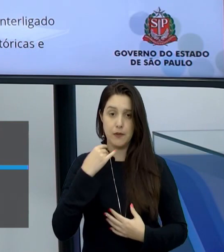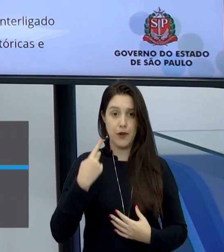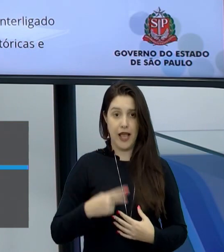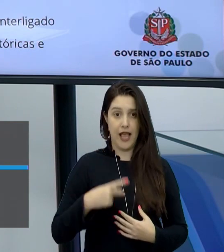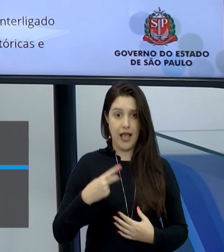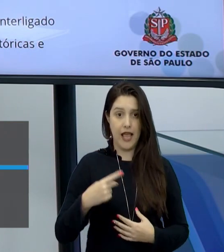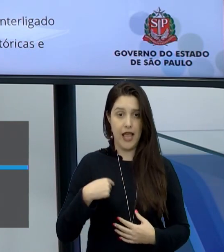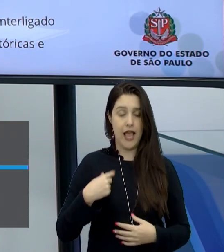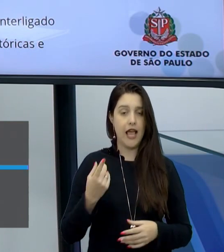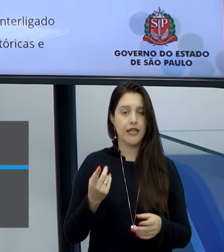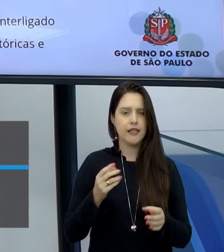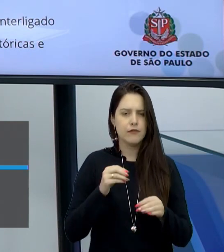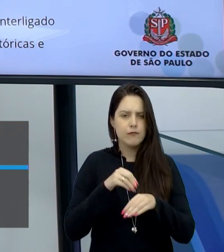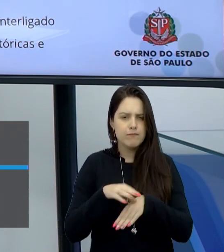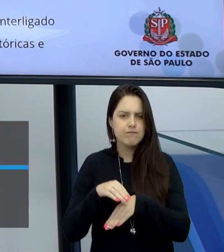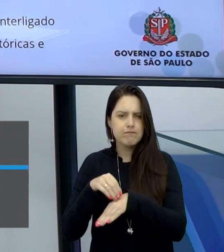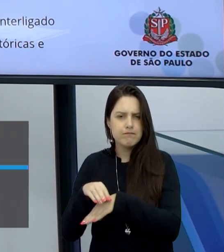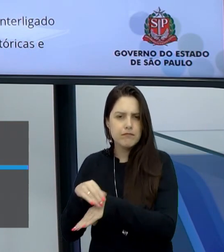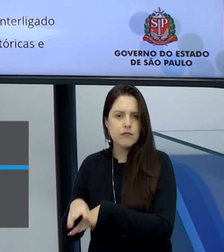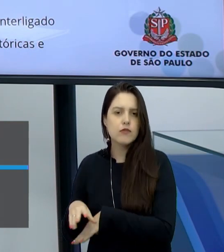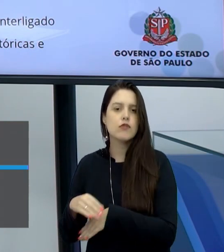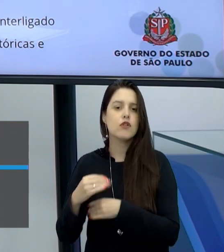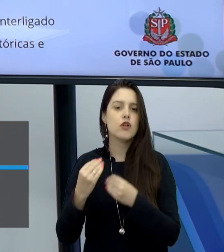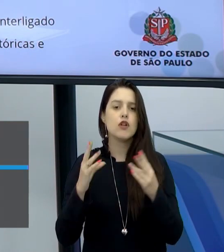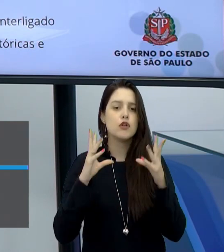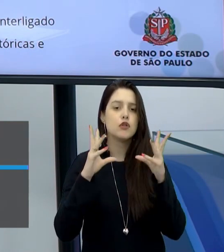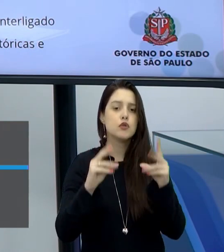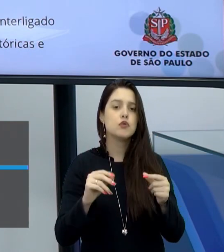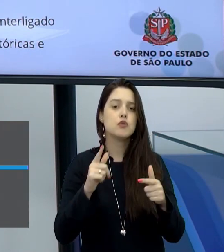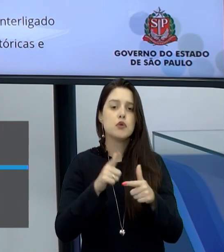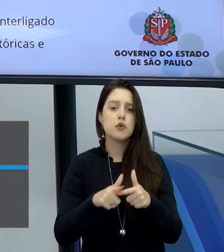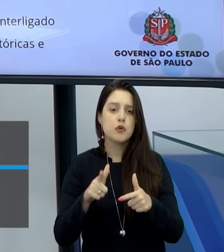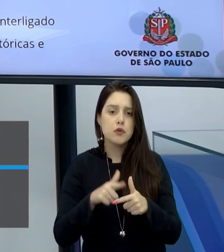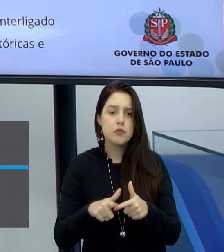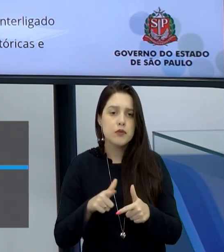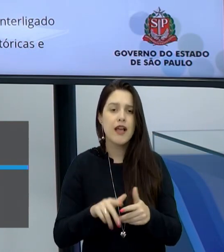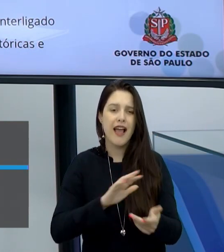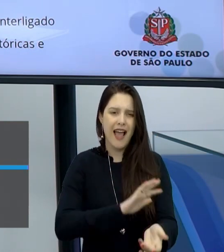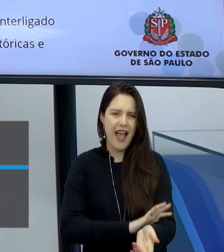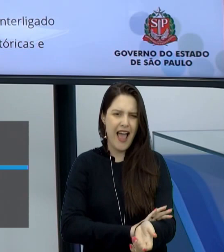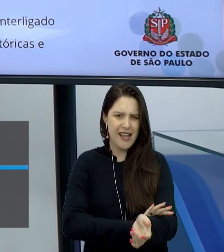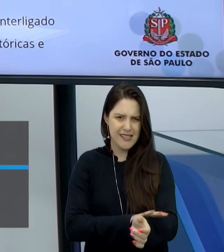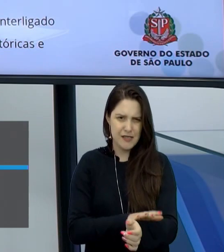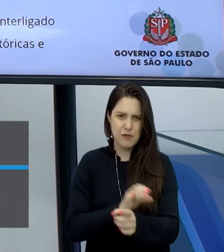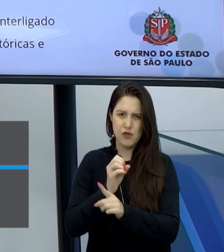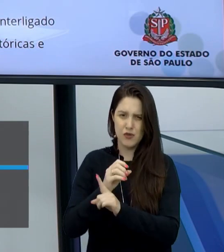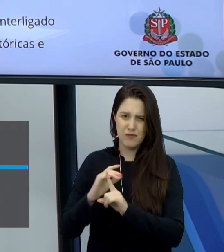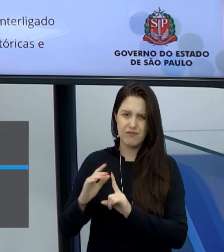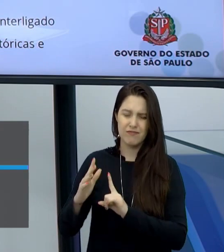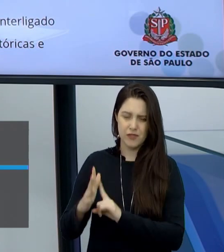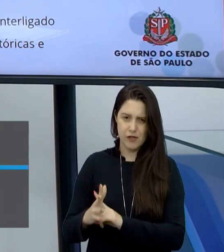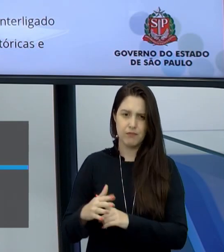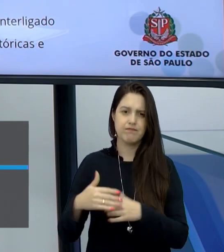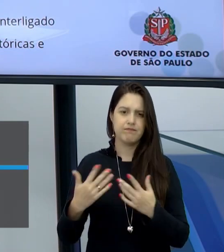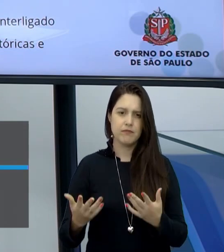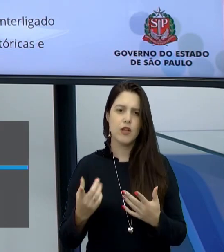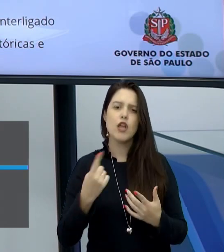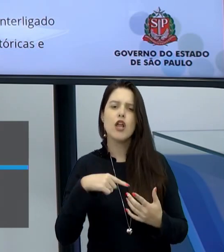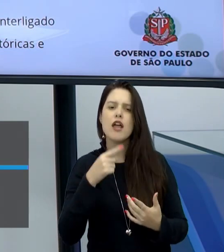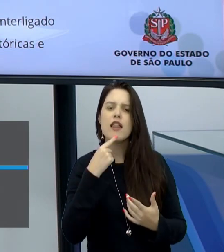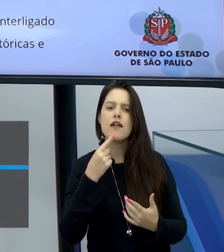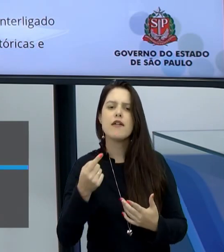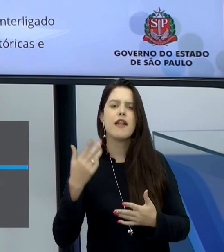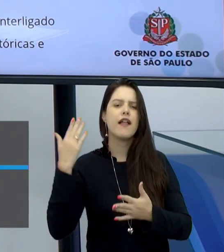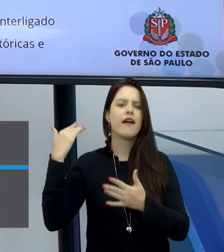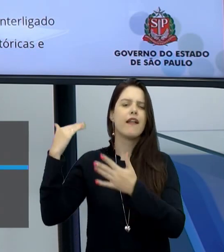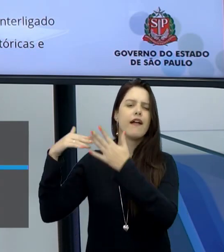fui conduzindo para que nós encontrássemos o problema que foi o racismo estrutural, certo? Porque nós começamos lá,